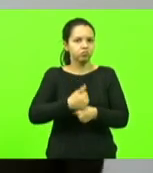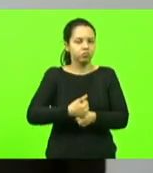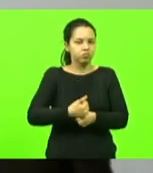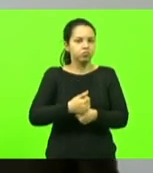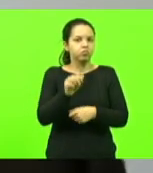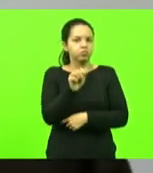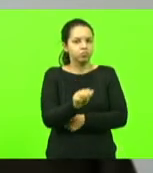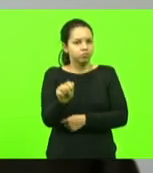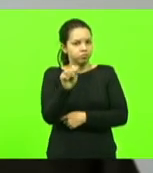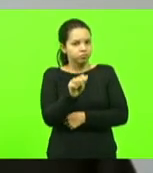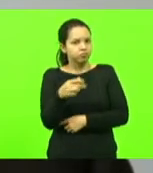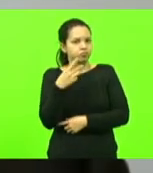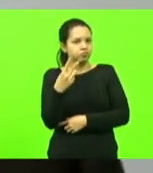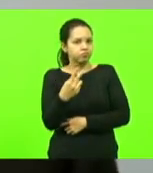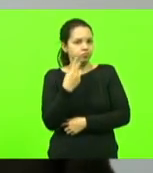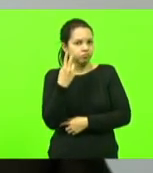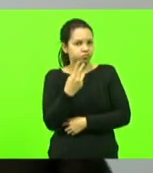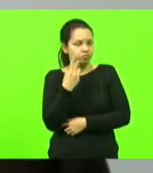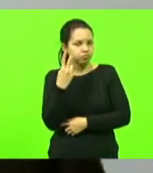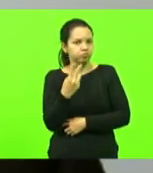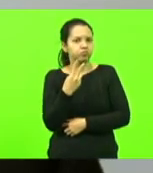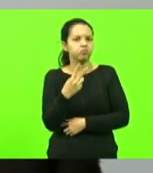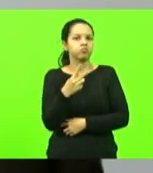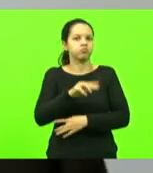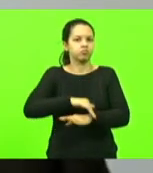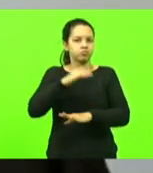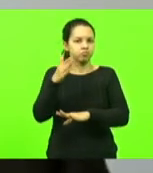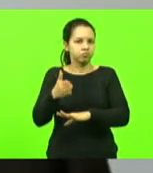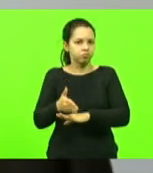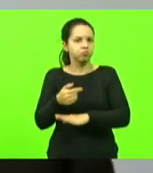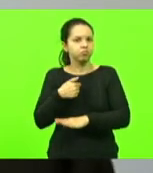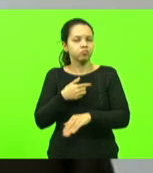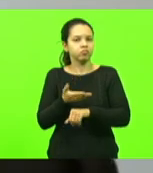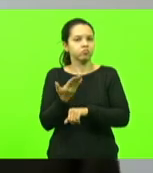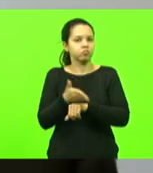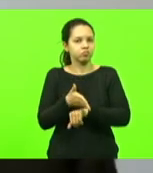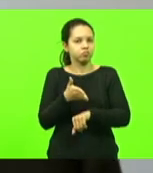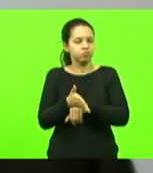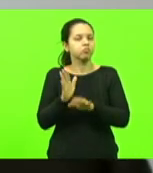Serra Catarinense, que eu já fiz parte e também me orgulho muito dessa entidade.